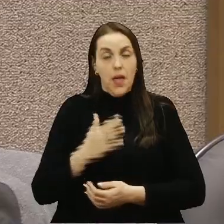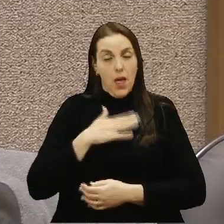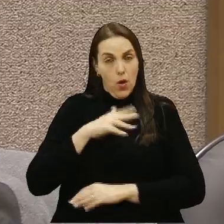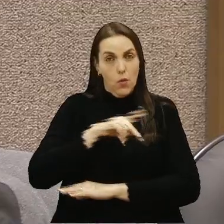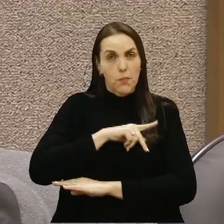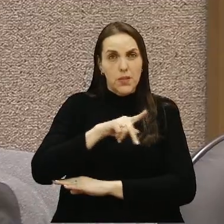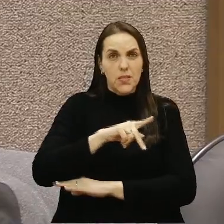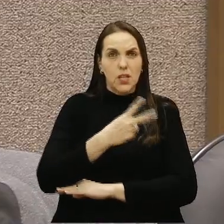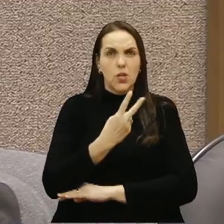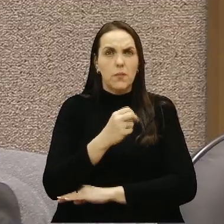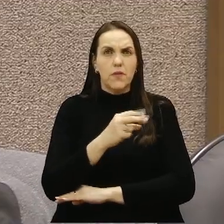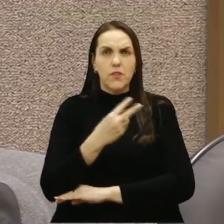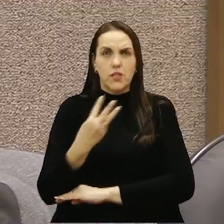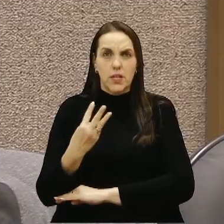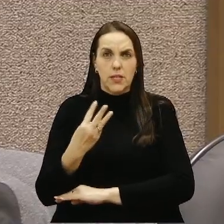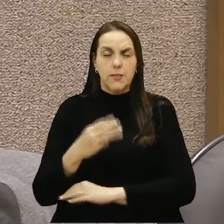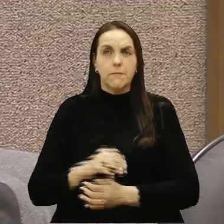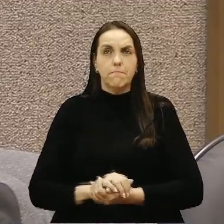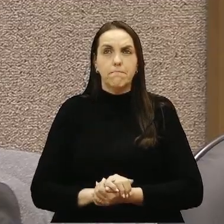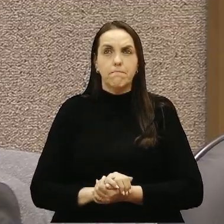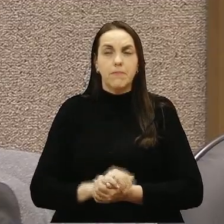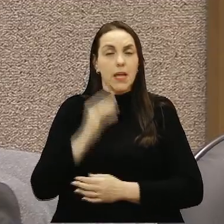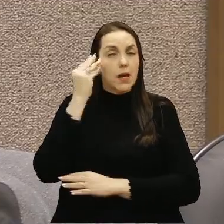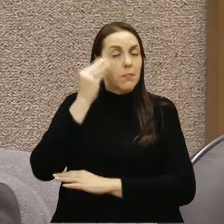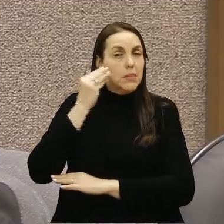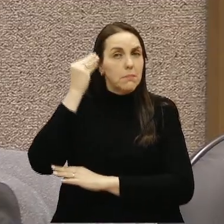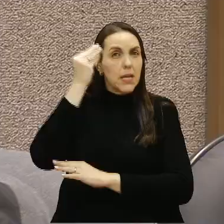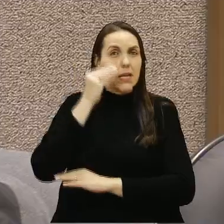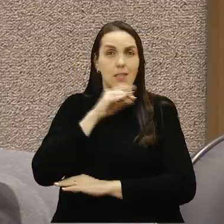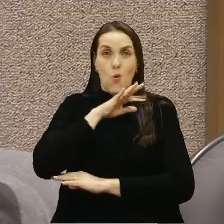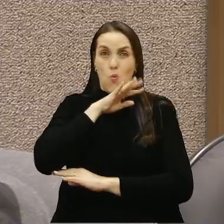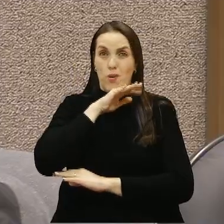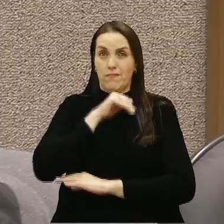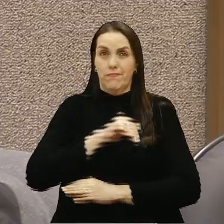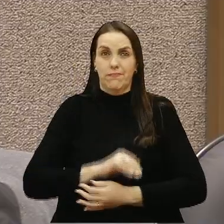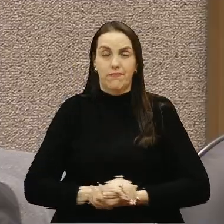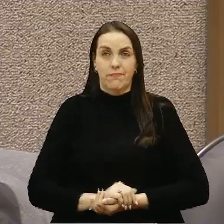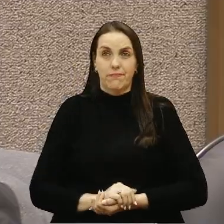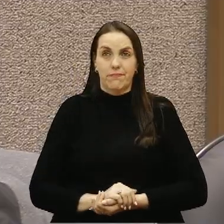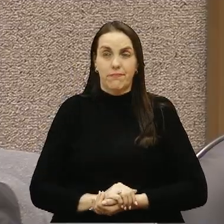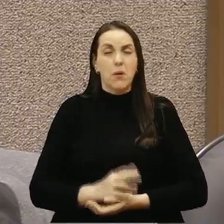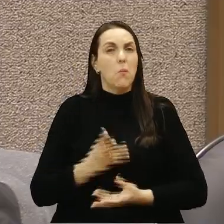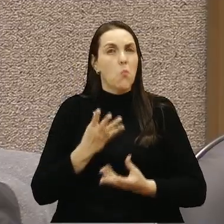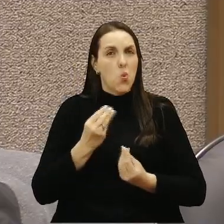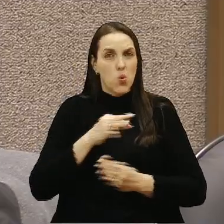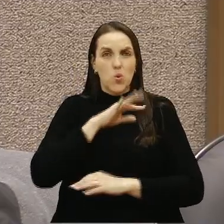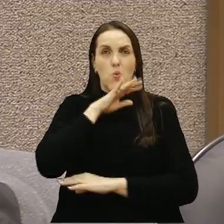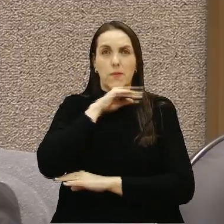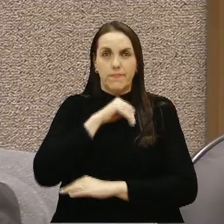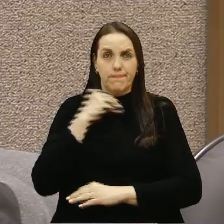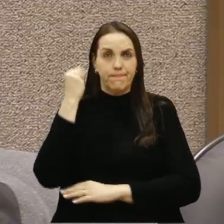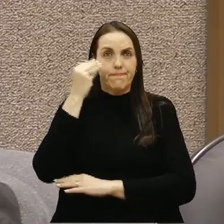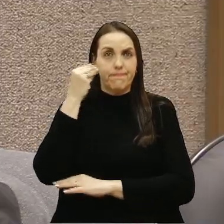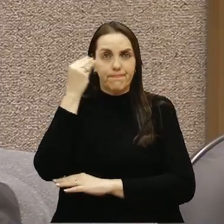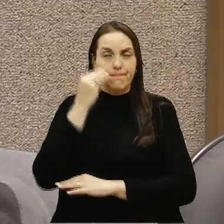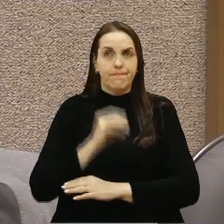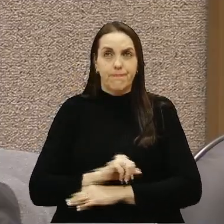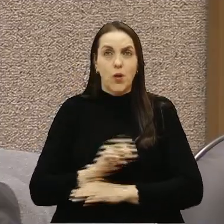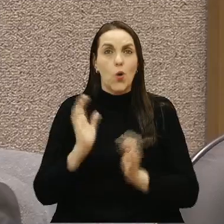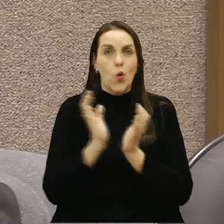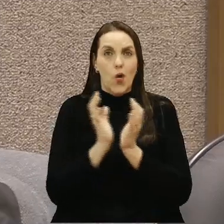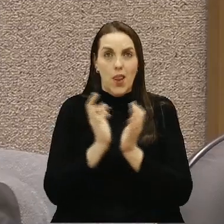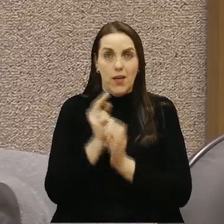aqui em 2023 e foi uma experiência muito ruim. Muito ruim com o nobre colega